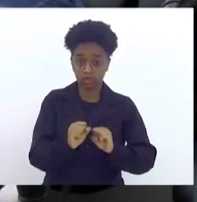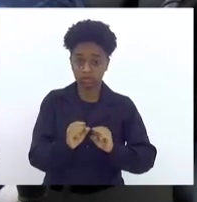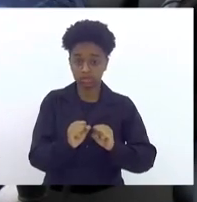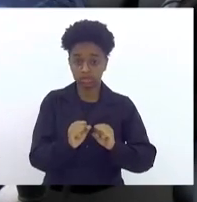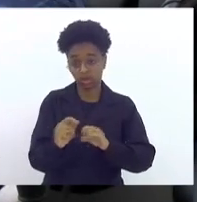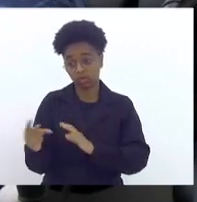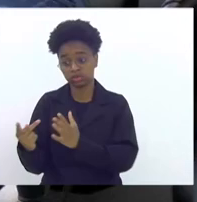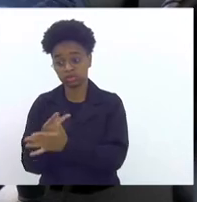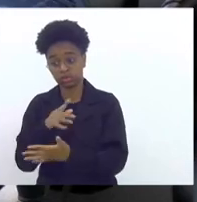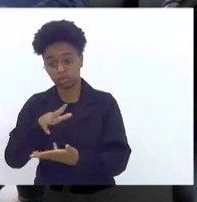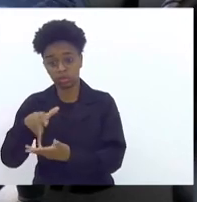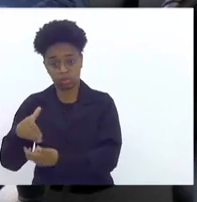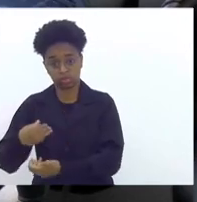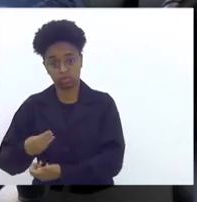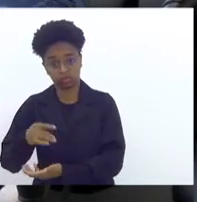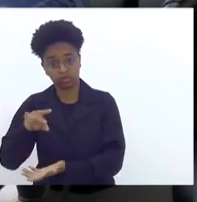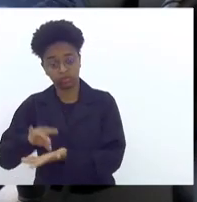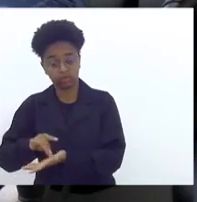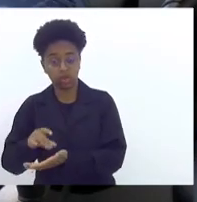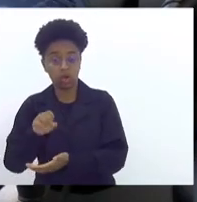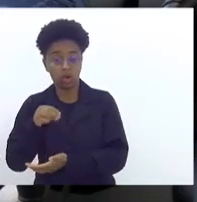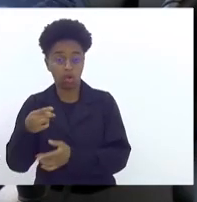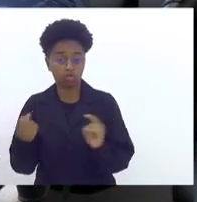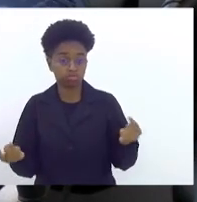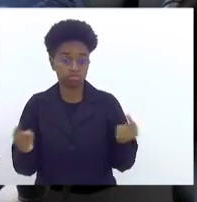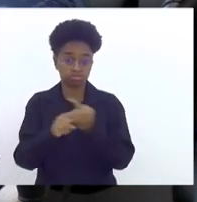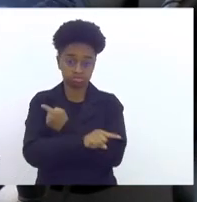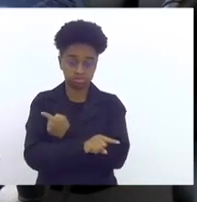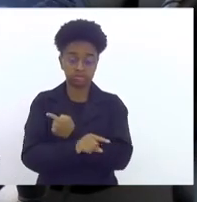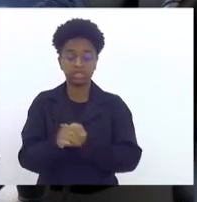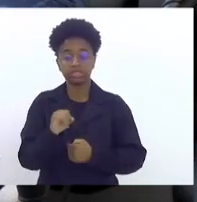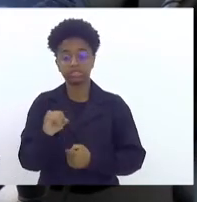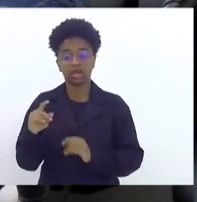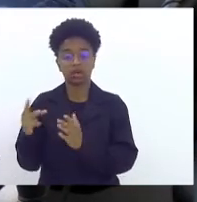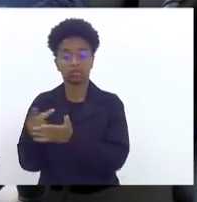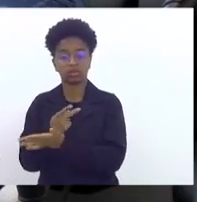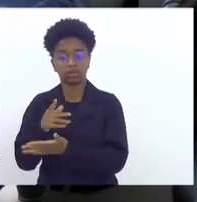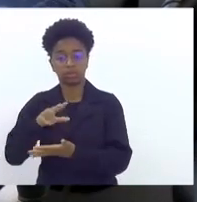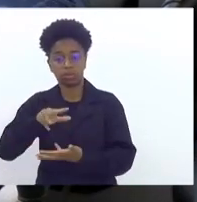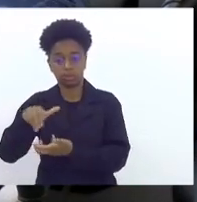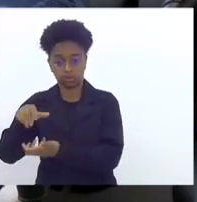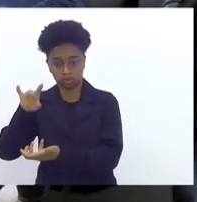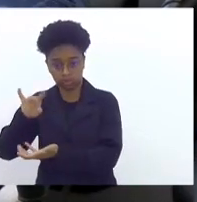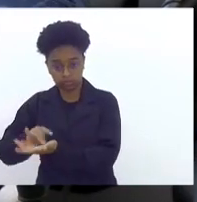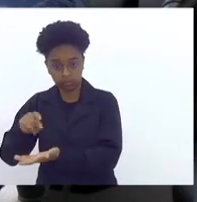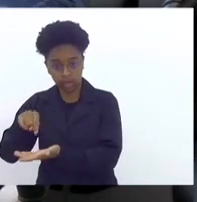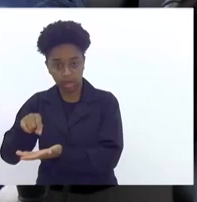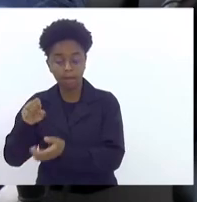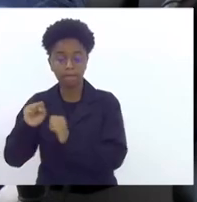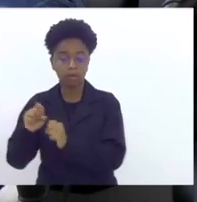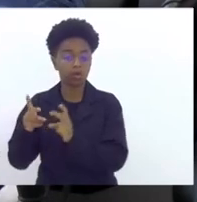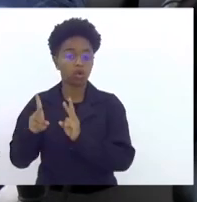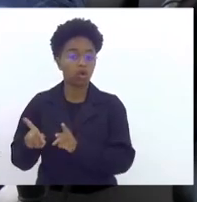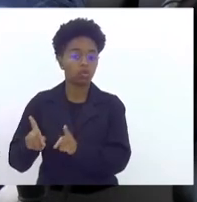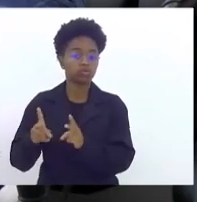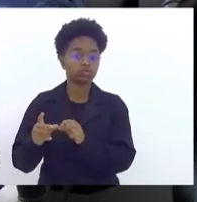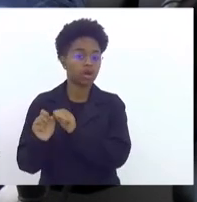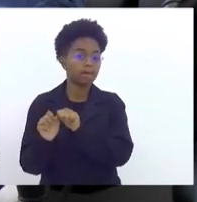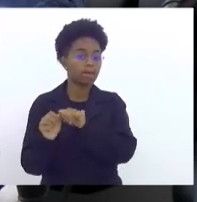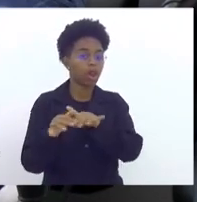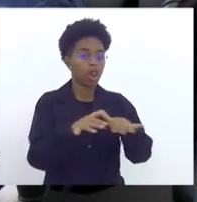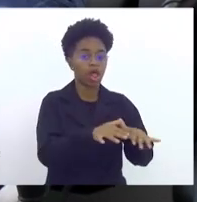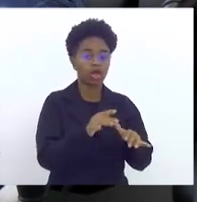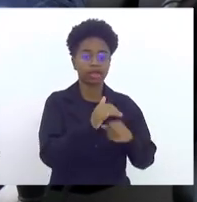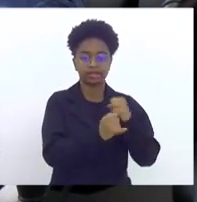real ou vice-versa né O que acontece no mundo o que acontece no mundo real pode continuar no mundo